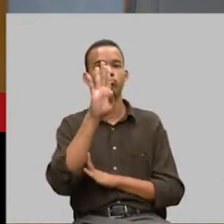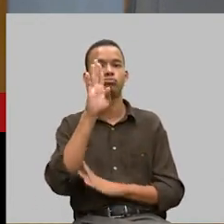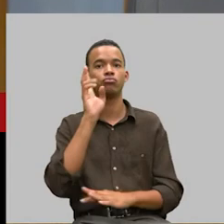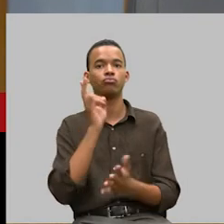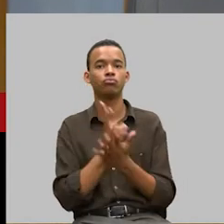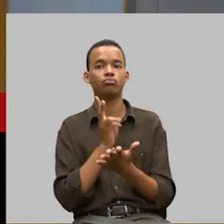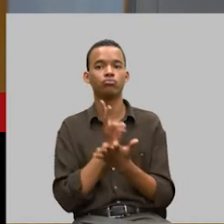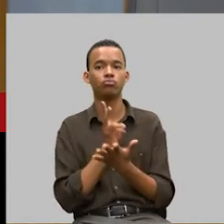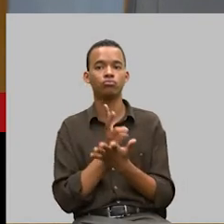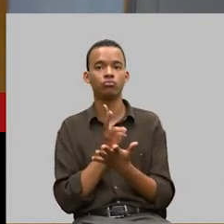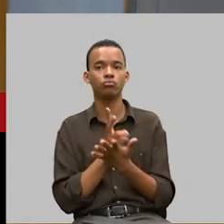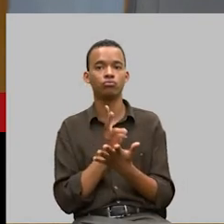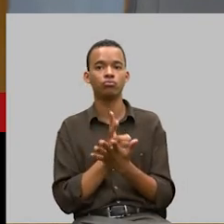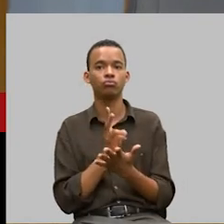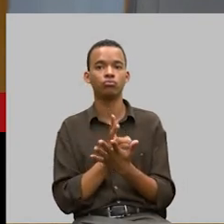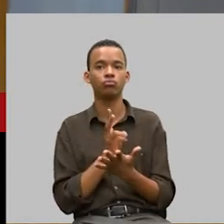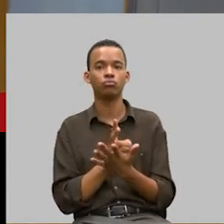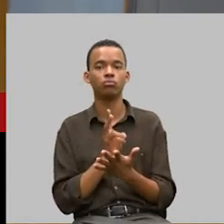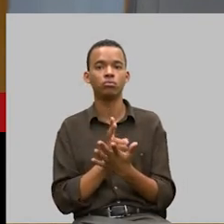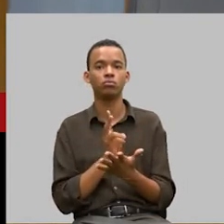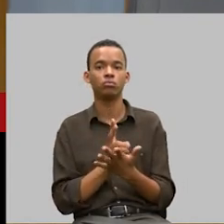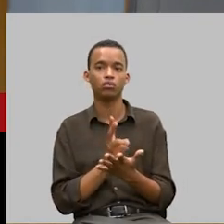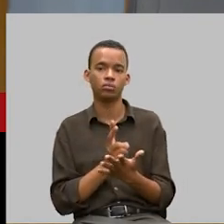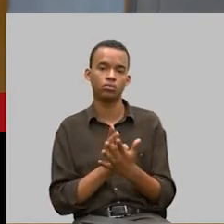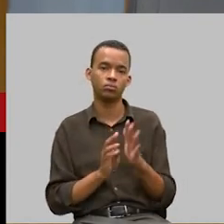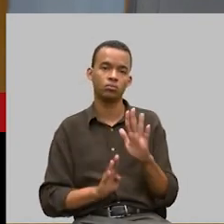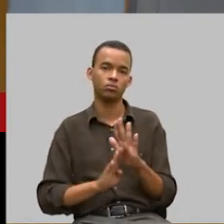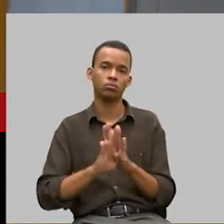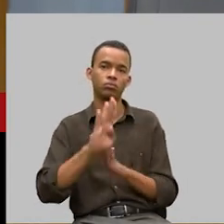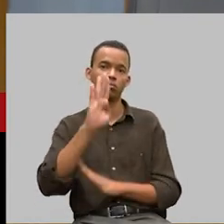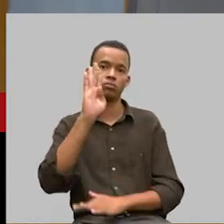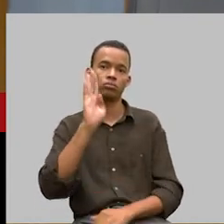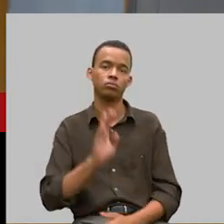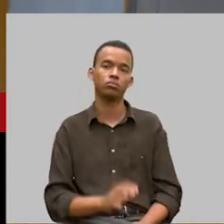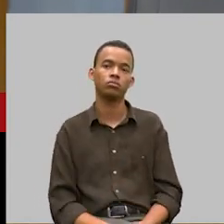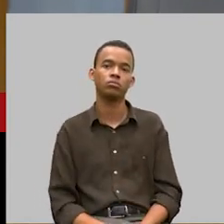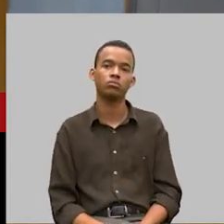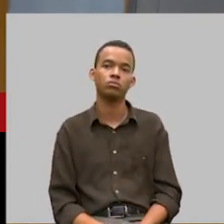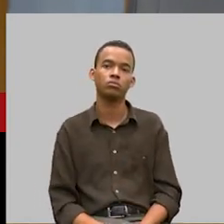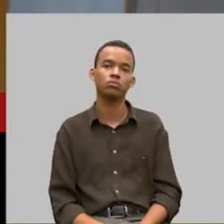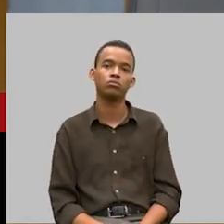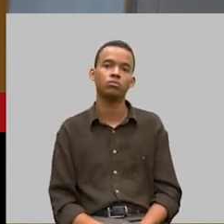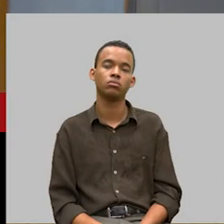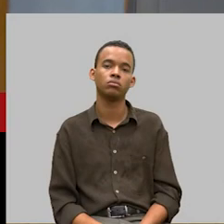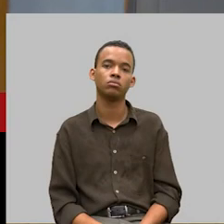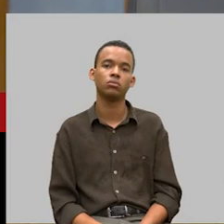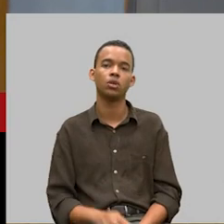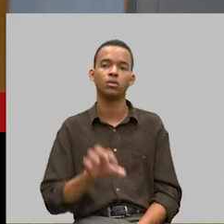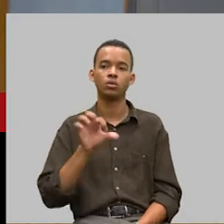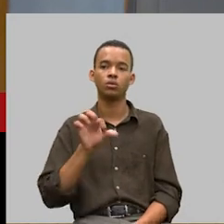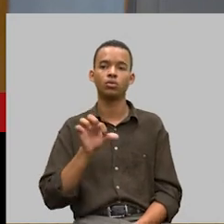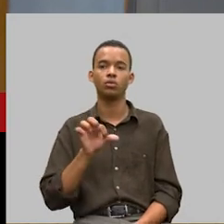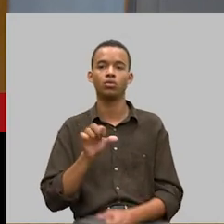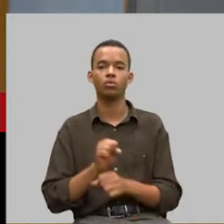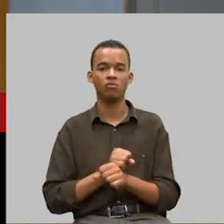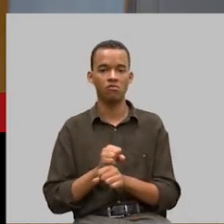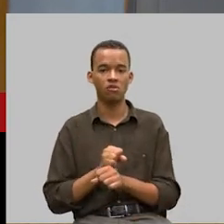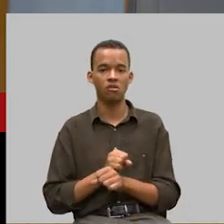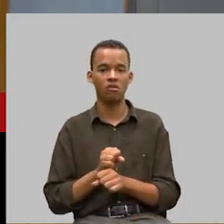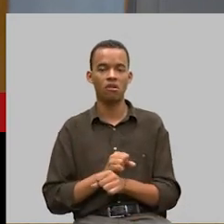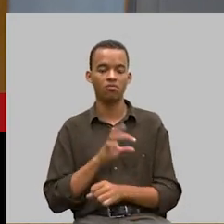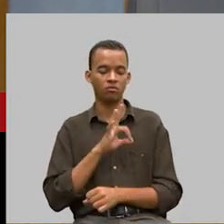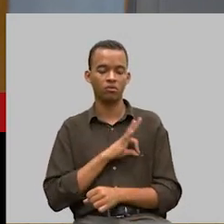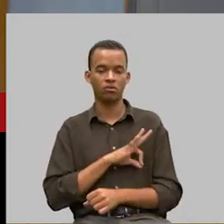professora sempre ascendentes 9 anos de congelamento de Salários aqui no